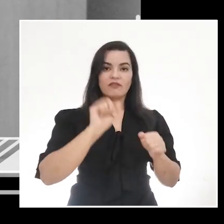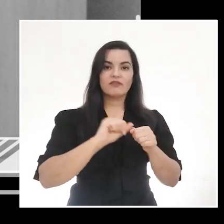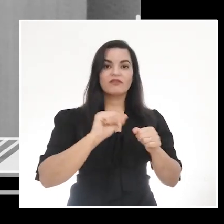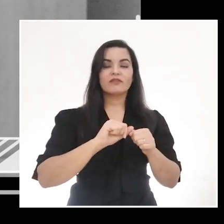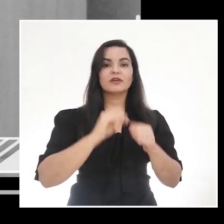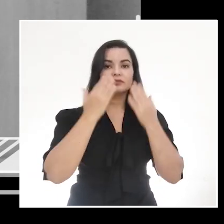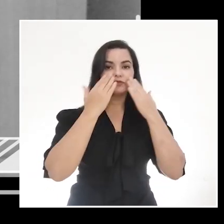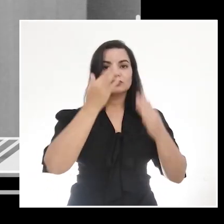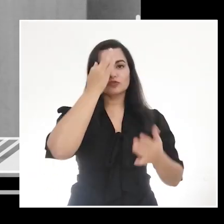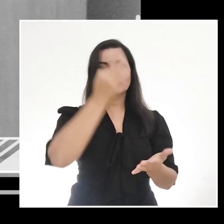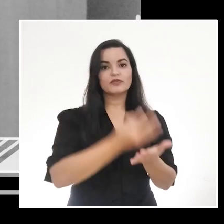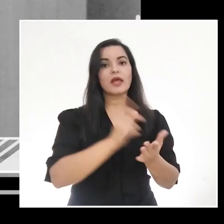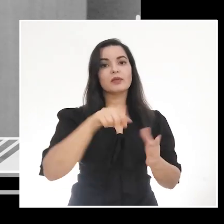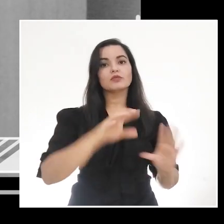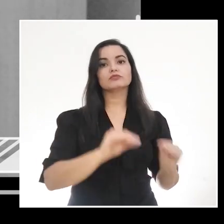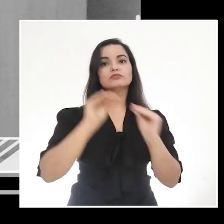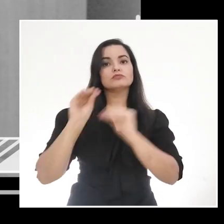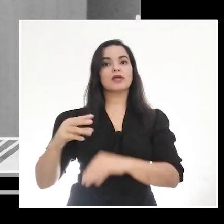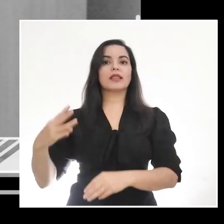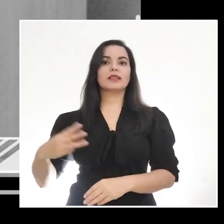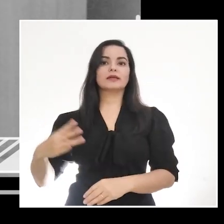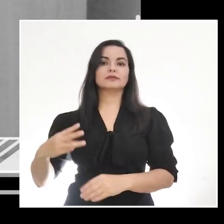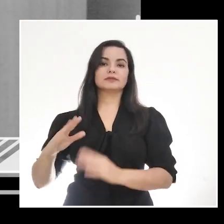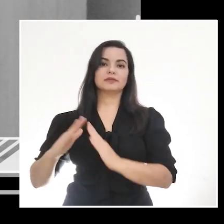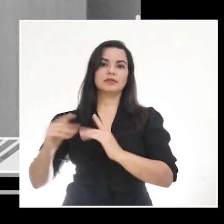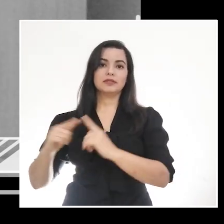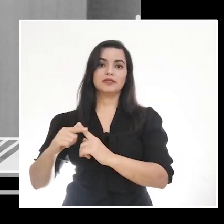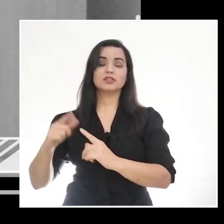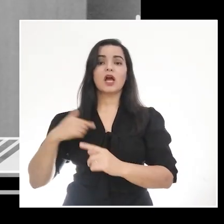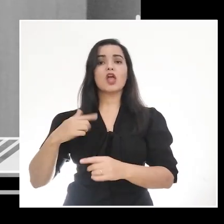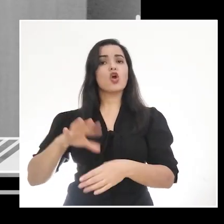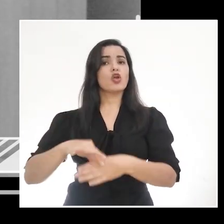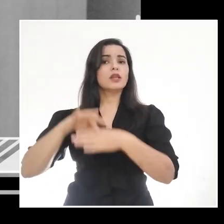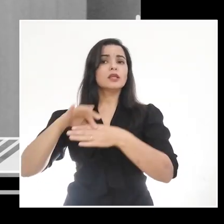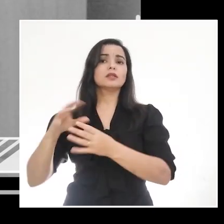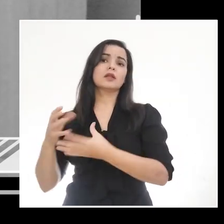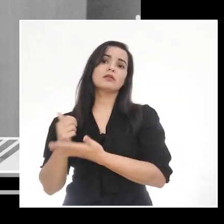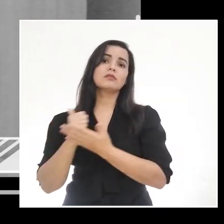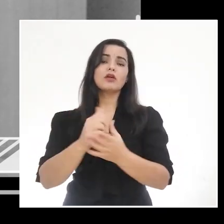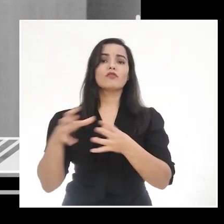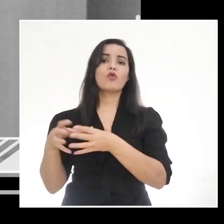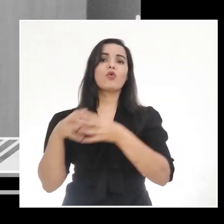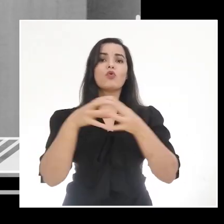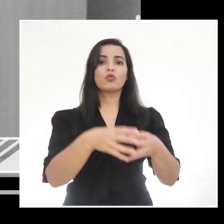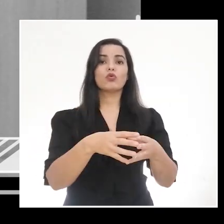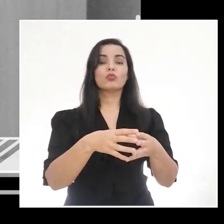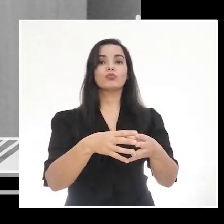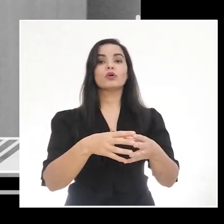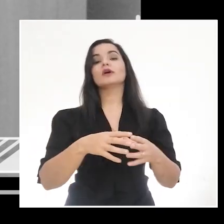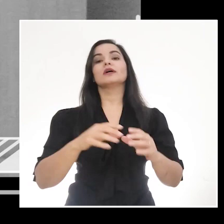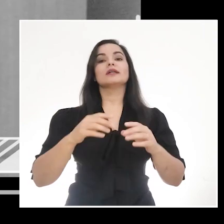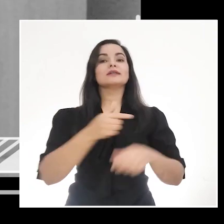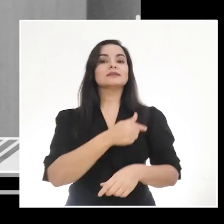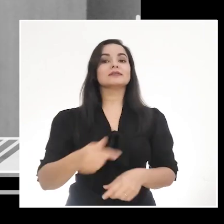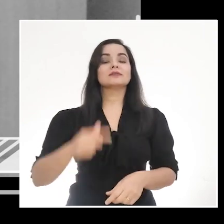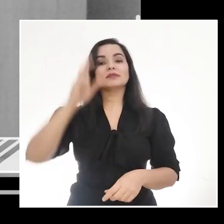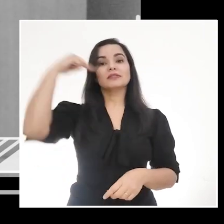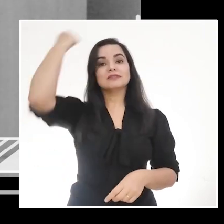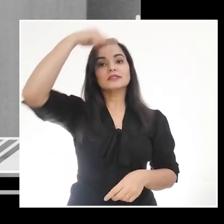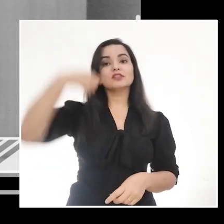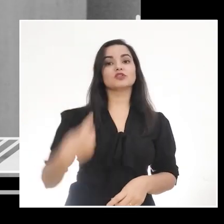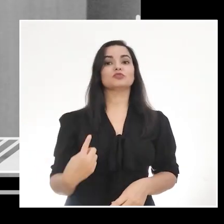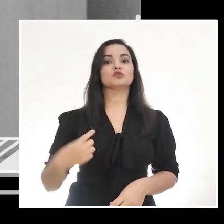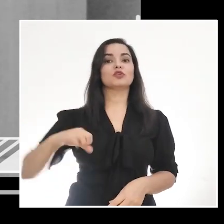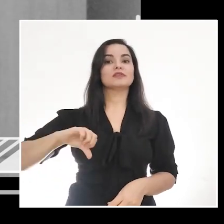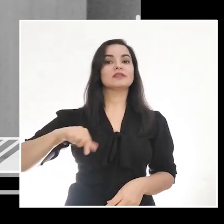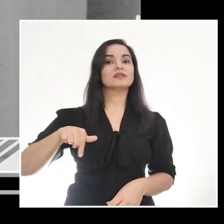Presbiteriana de BH e como um dos líderes da juventude, levei um grupo para o acampamento